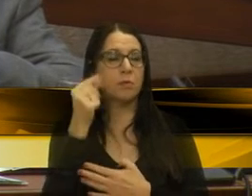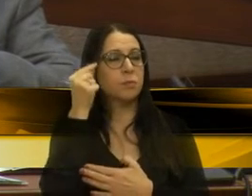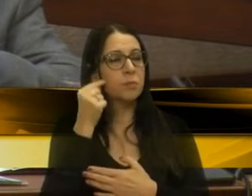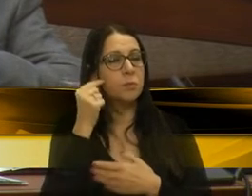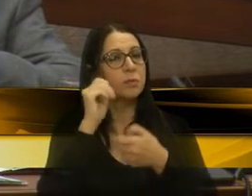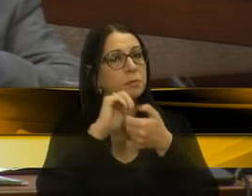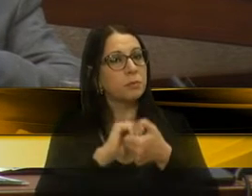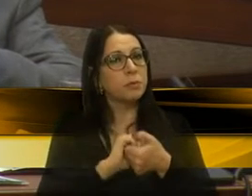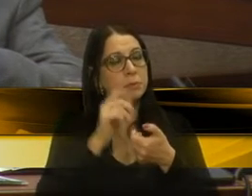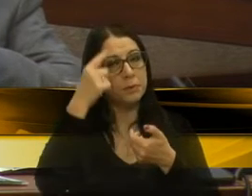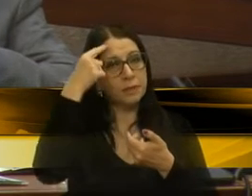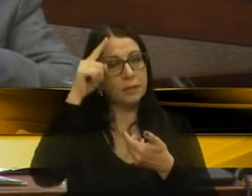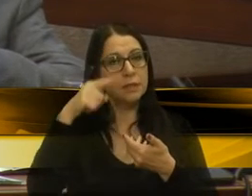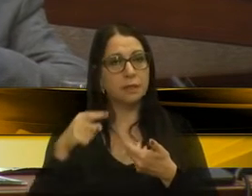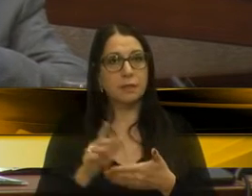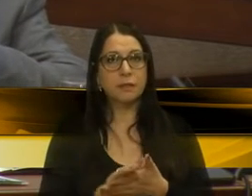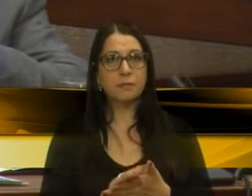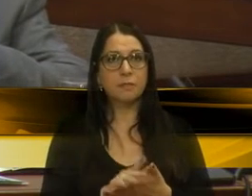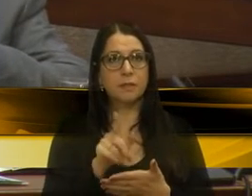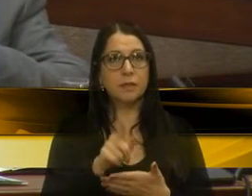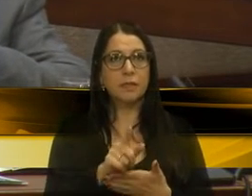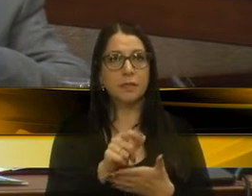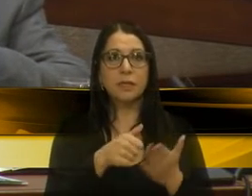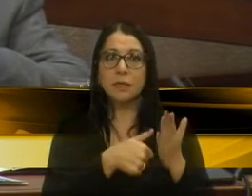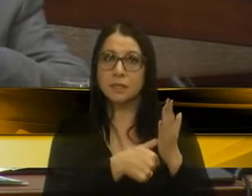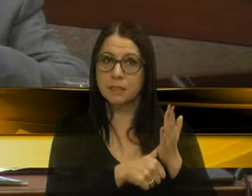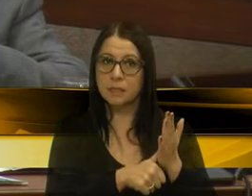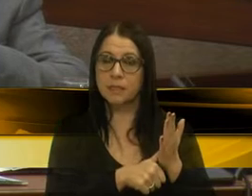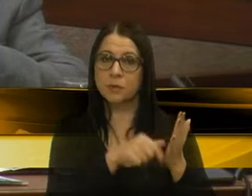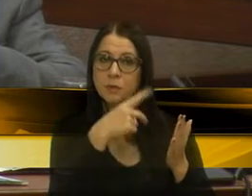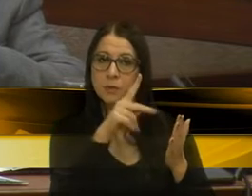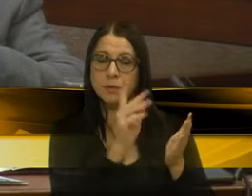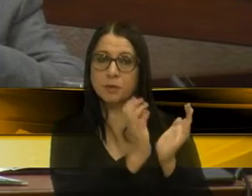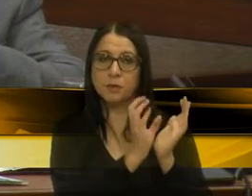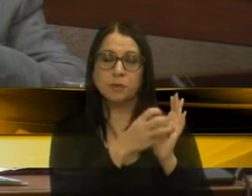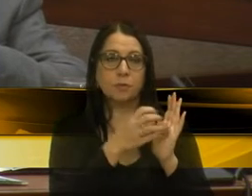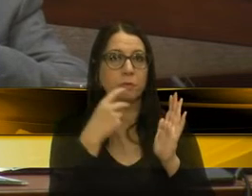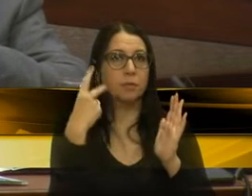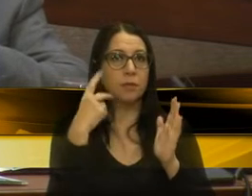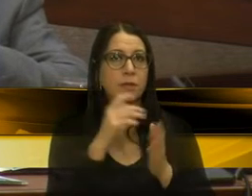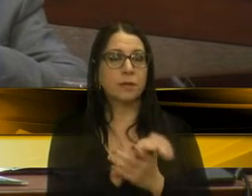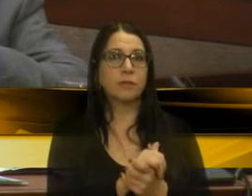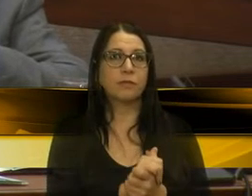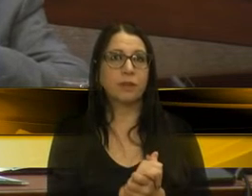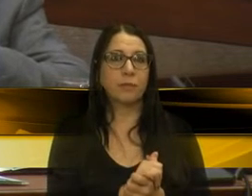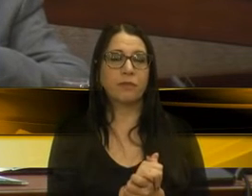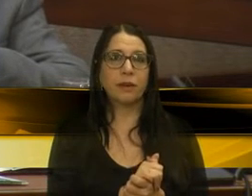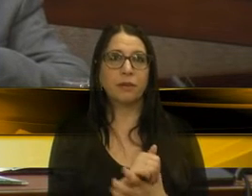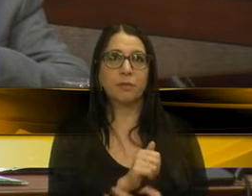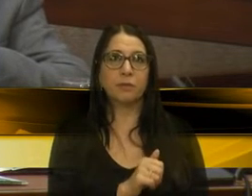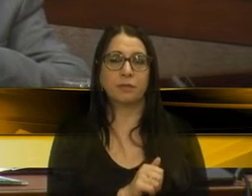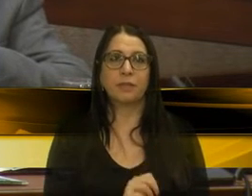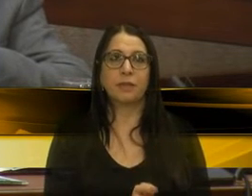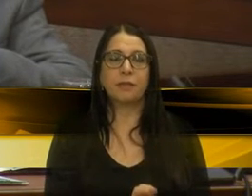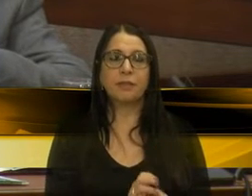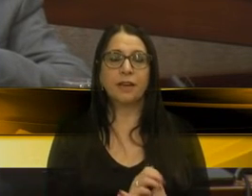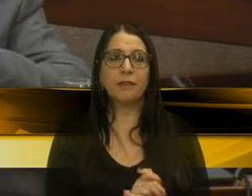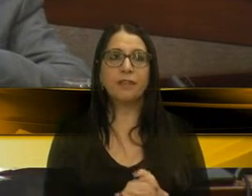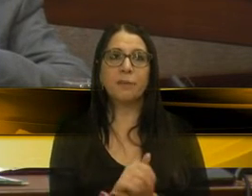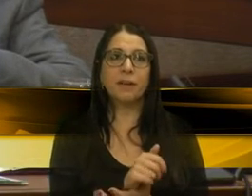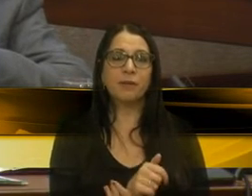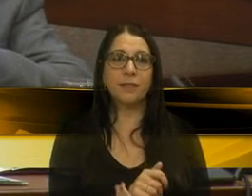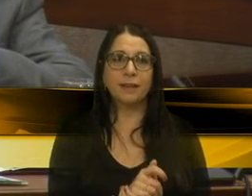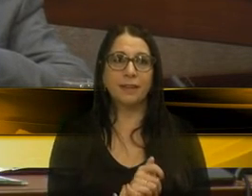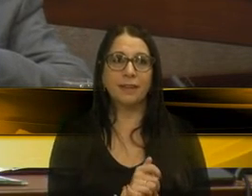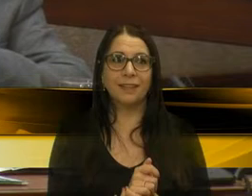pela iniciativa, ele que era filiado, inclusive, ao seu partido, mas eu tenho uma questão de amizade